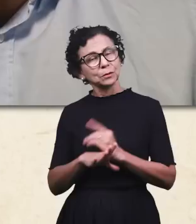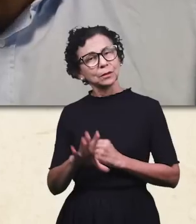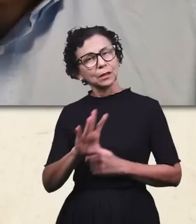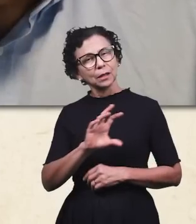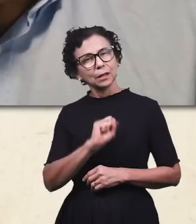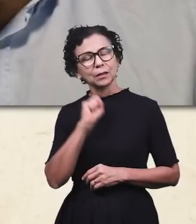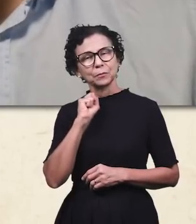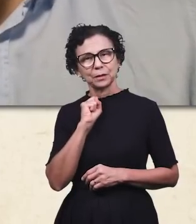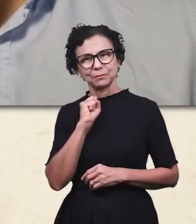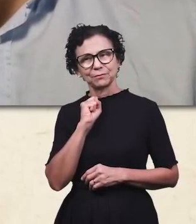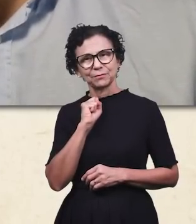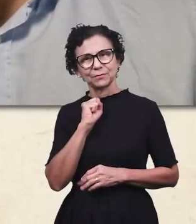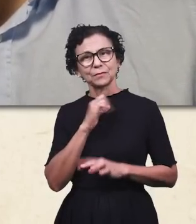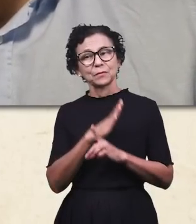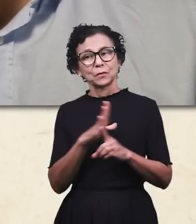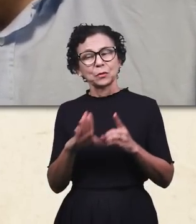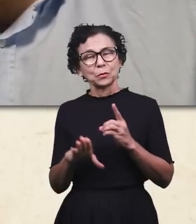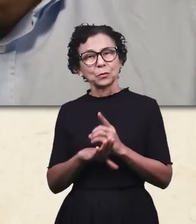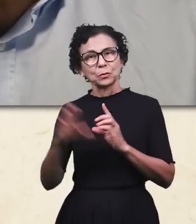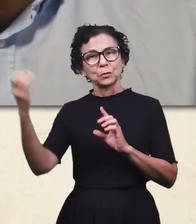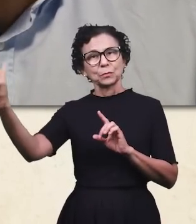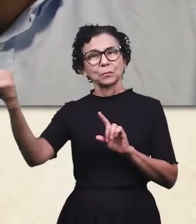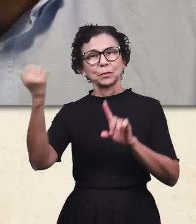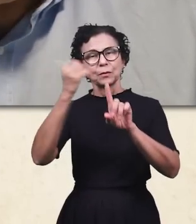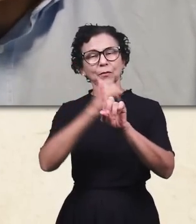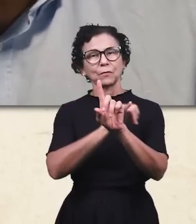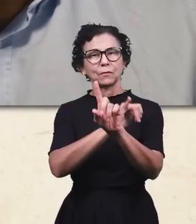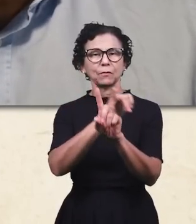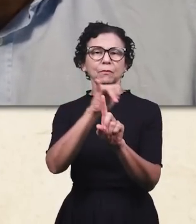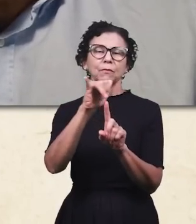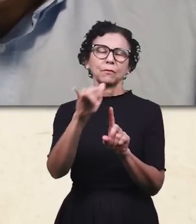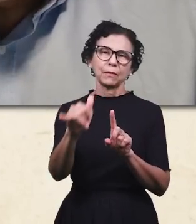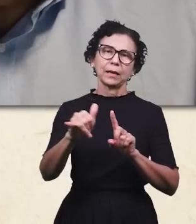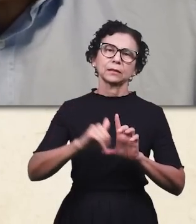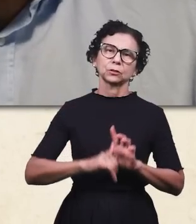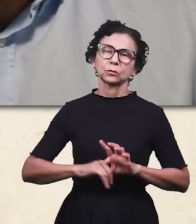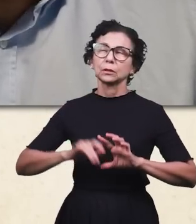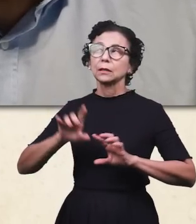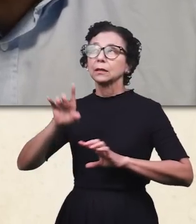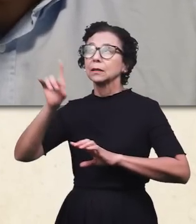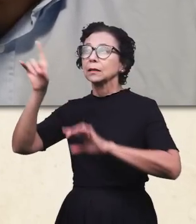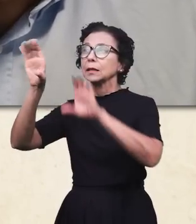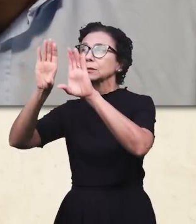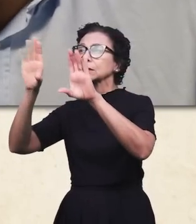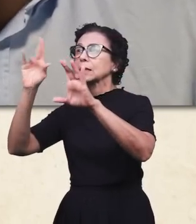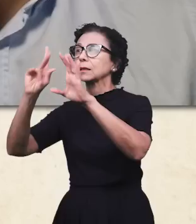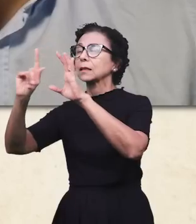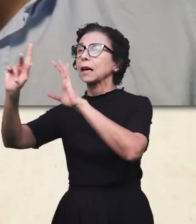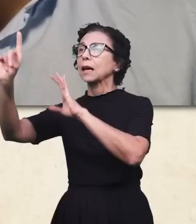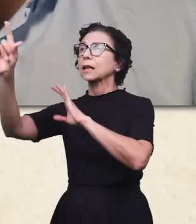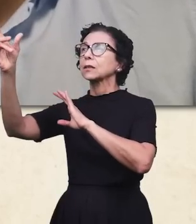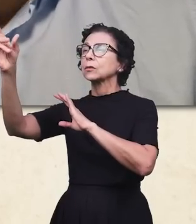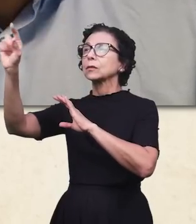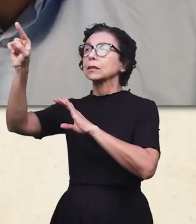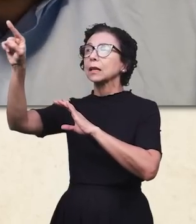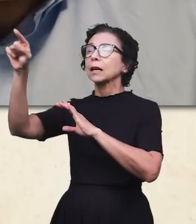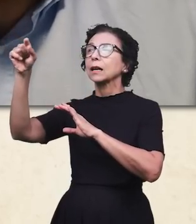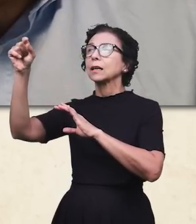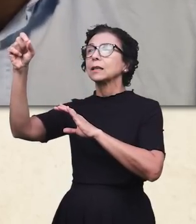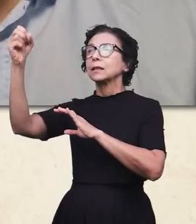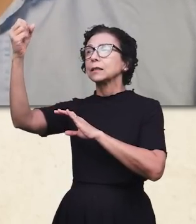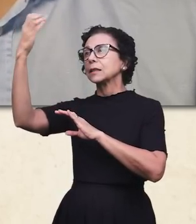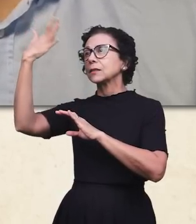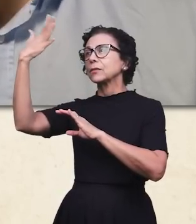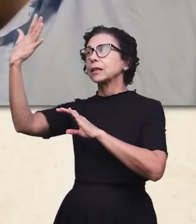culto, ame o culto, porque o culto profético, o culto que veio da eternidade, ele traz de